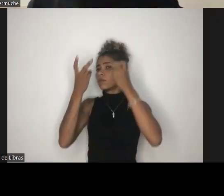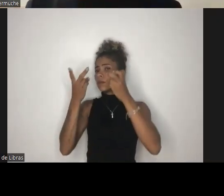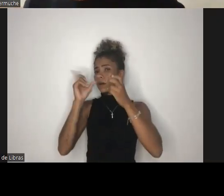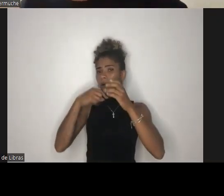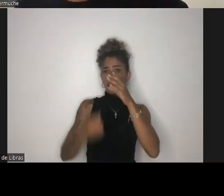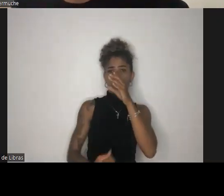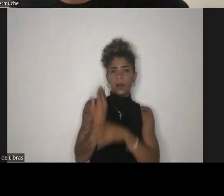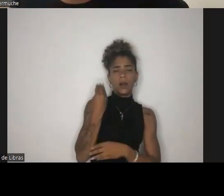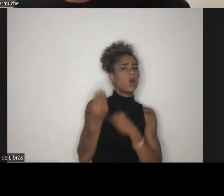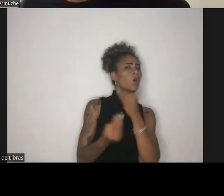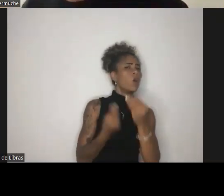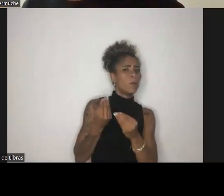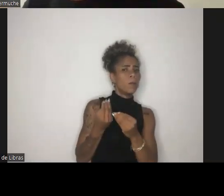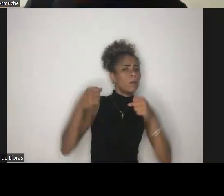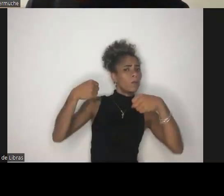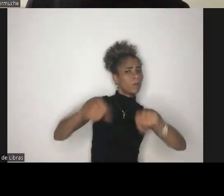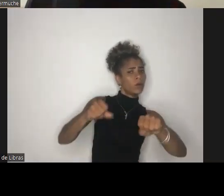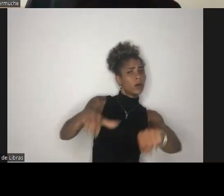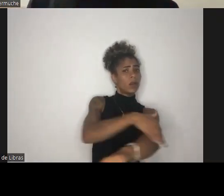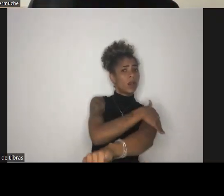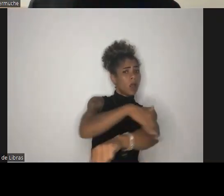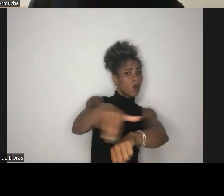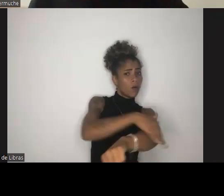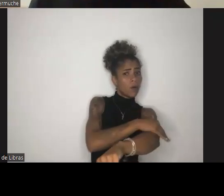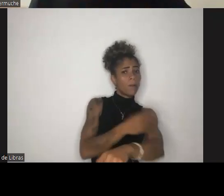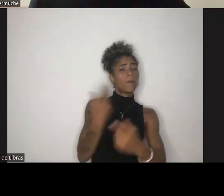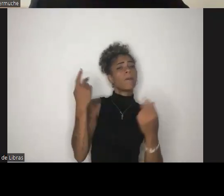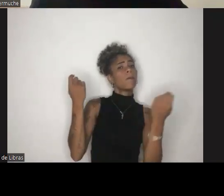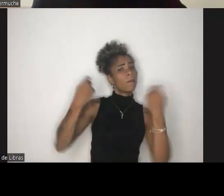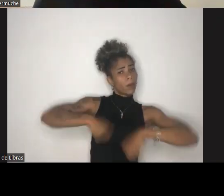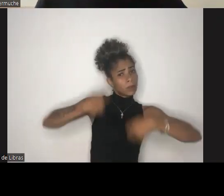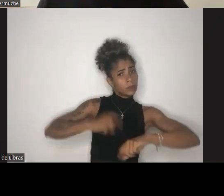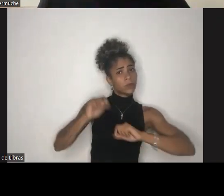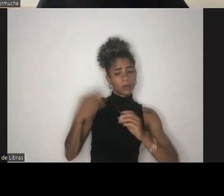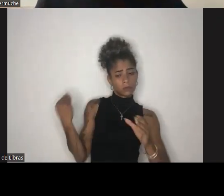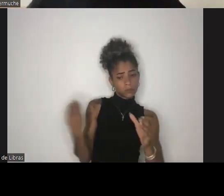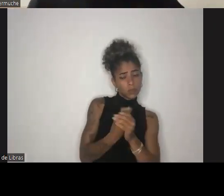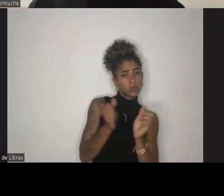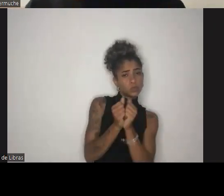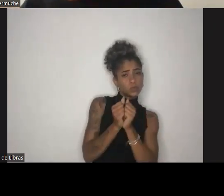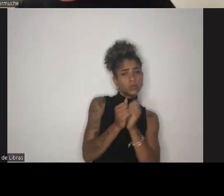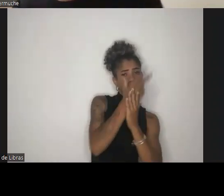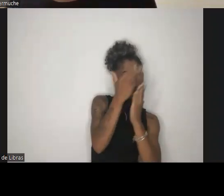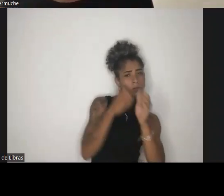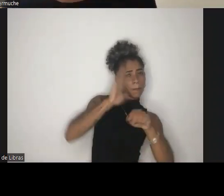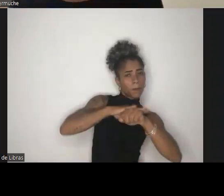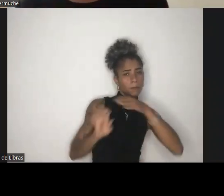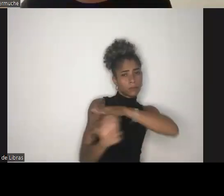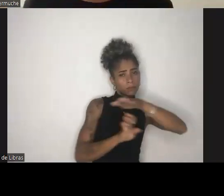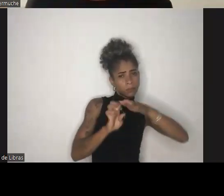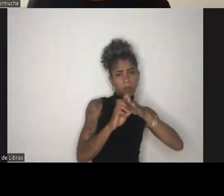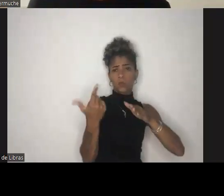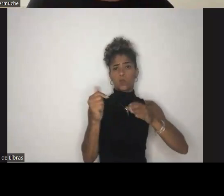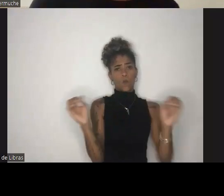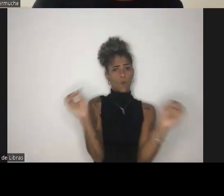cara o entregador tá na rua então vamos colocar o grafite dentro da logo vamos começar a criar porque não tinha referência nenhuma